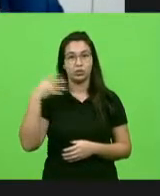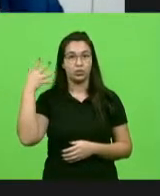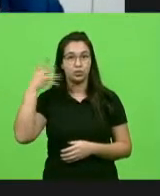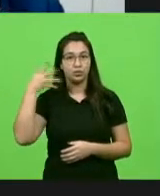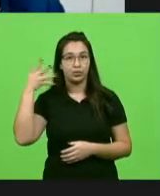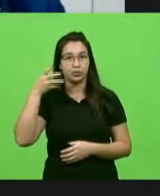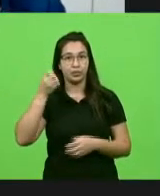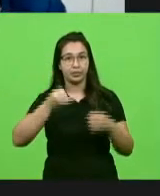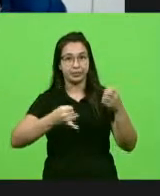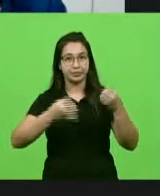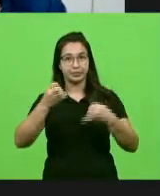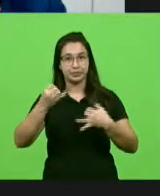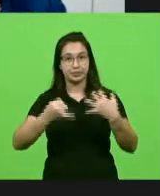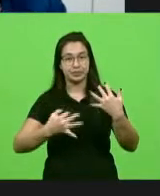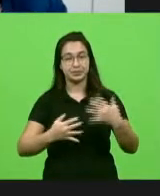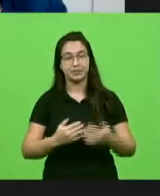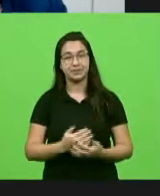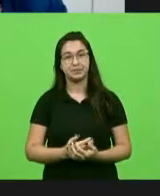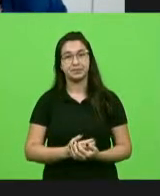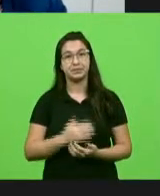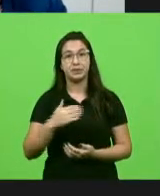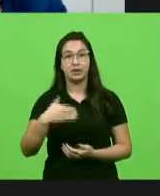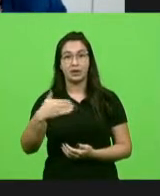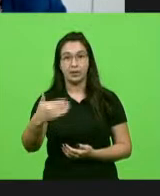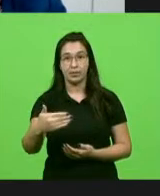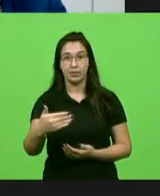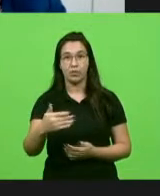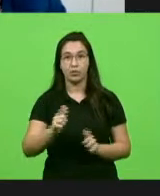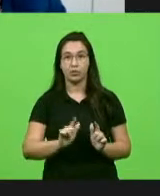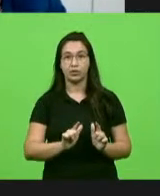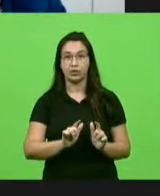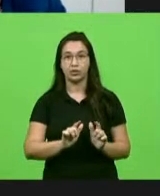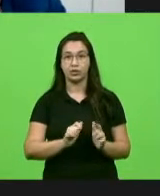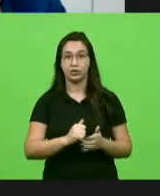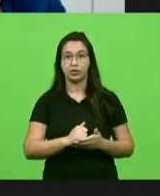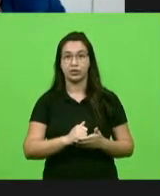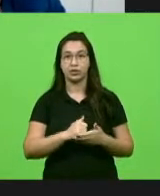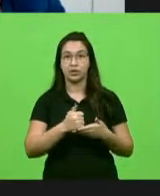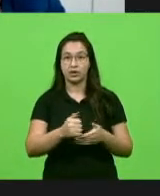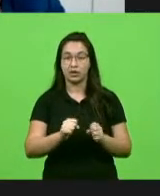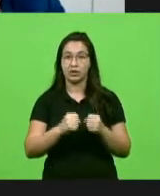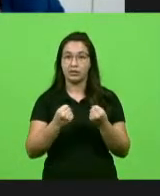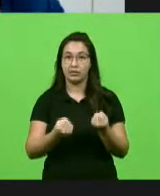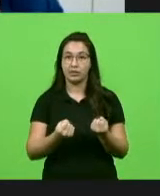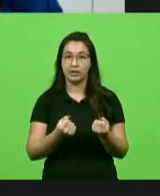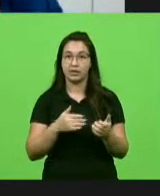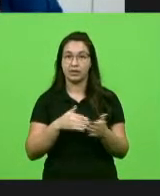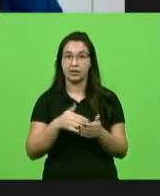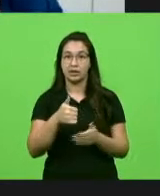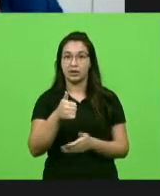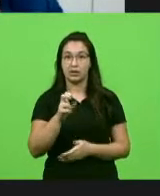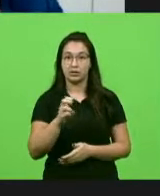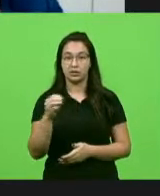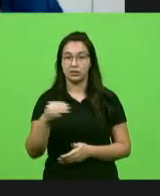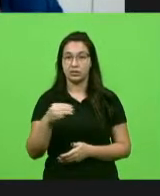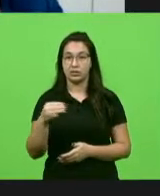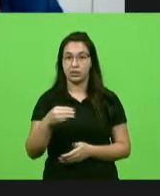distribuídos. E depois a defesa fará a sua manifestação por 15 minutos, antes do voto,